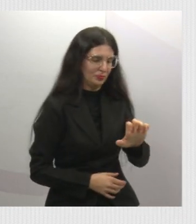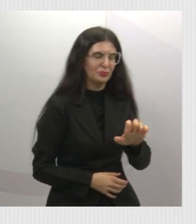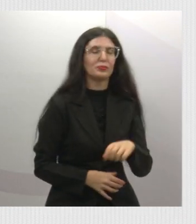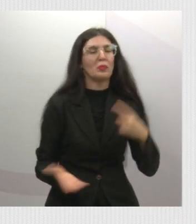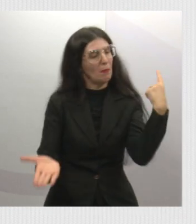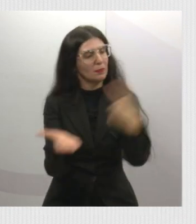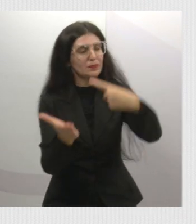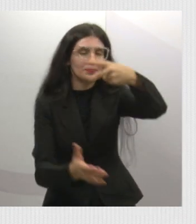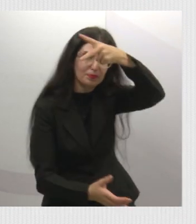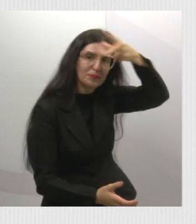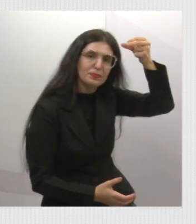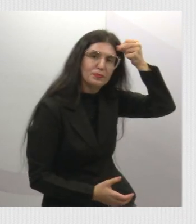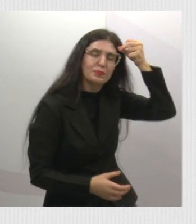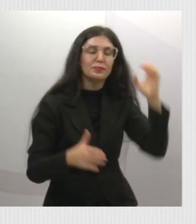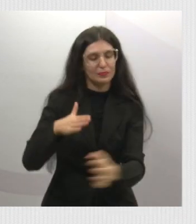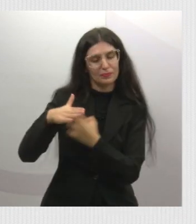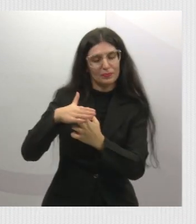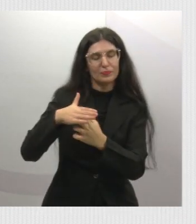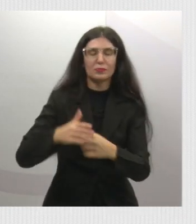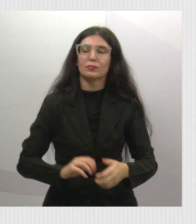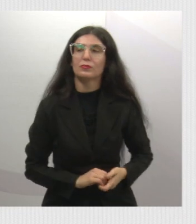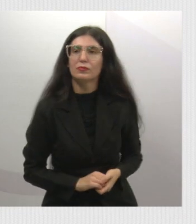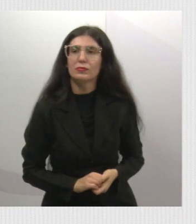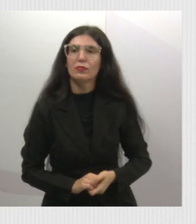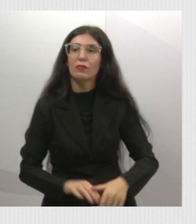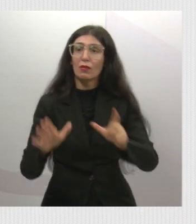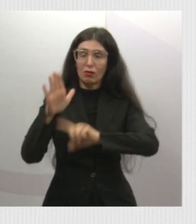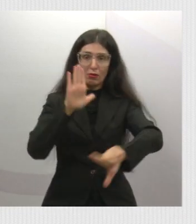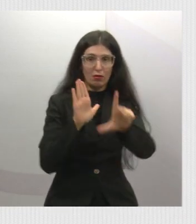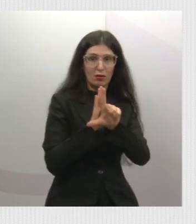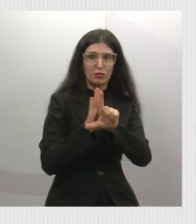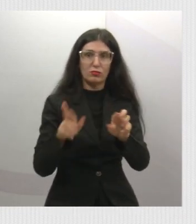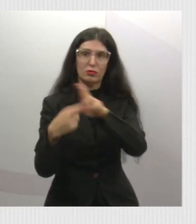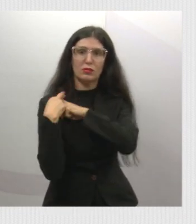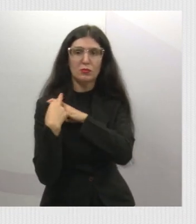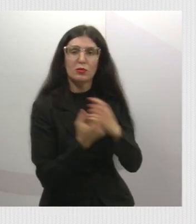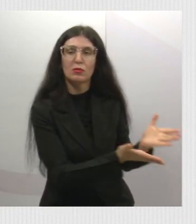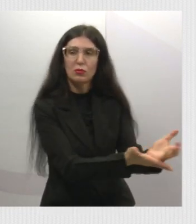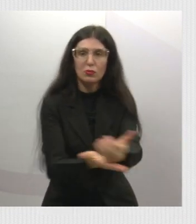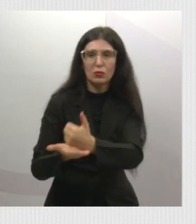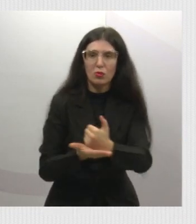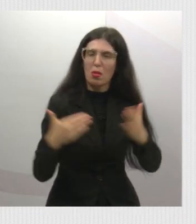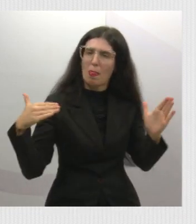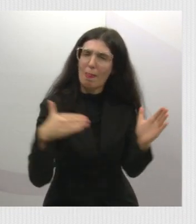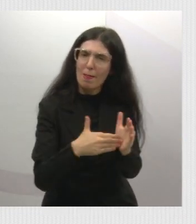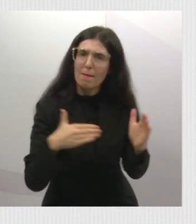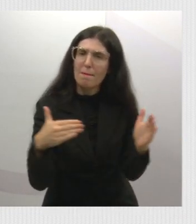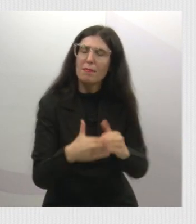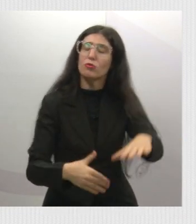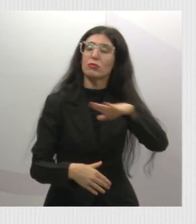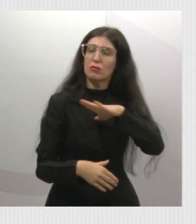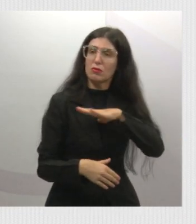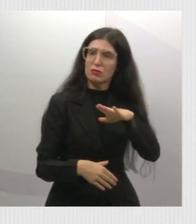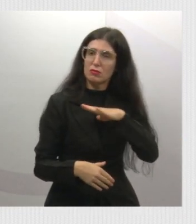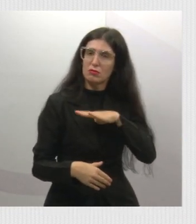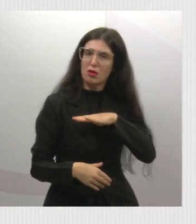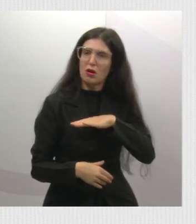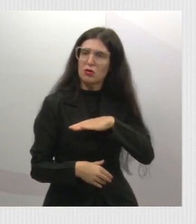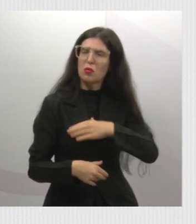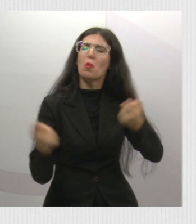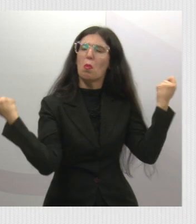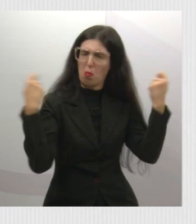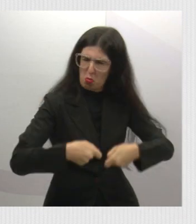De acordo com a Lei de Responsabilidade Fiscal, o limite que o município pode auferir